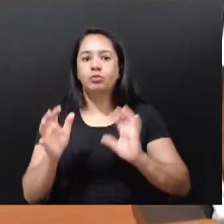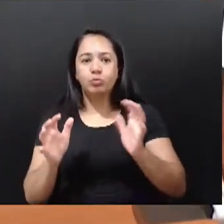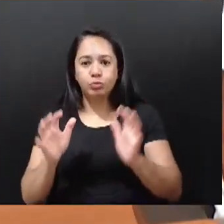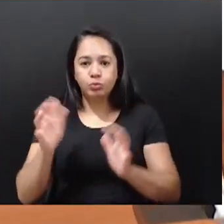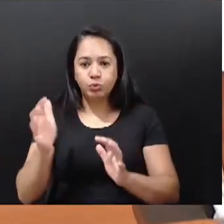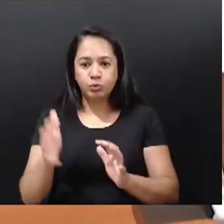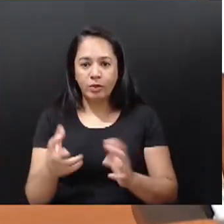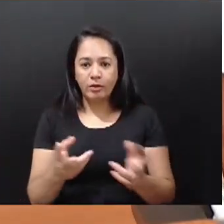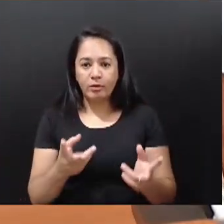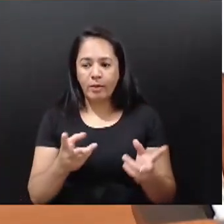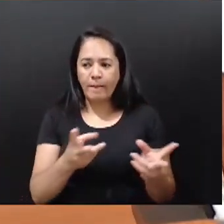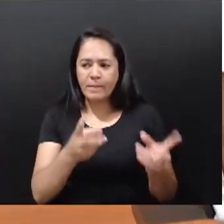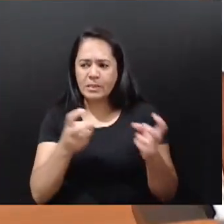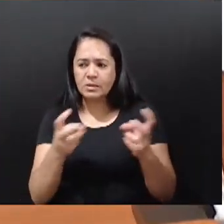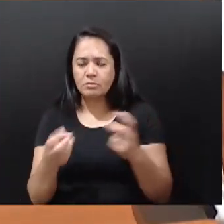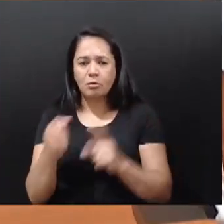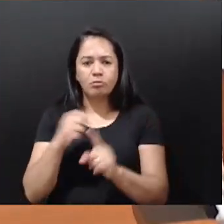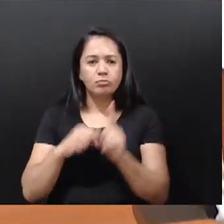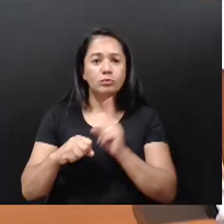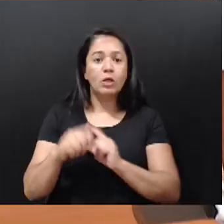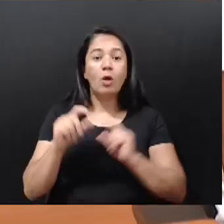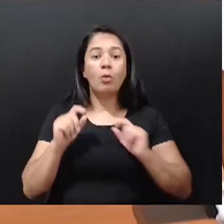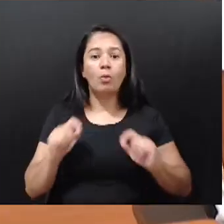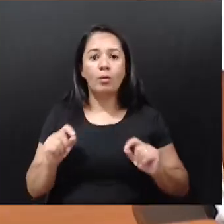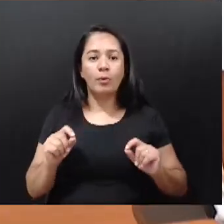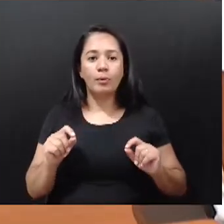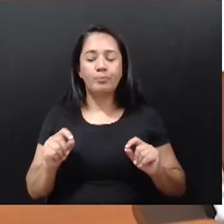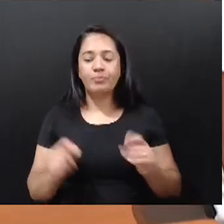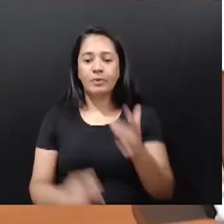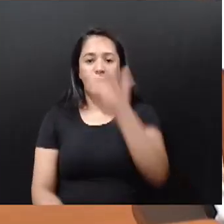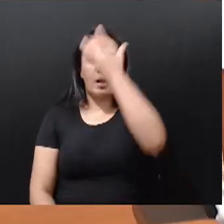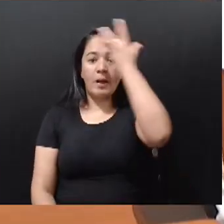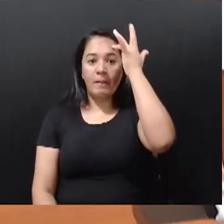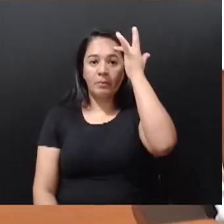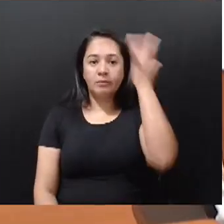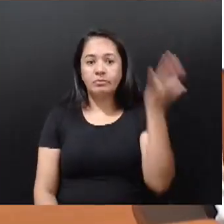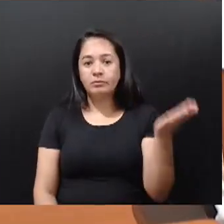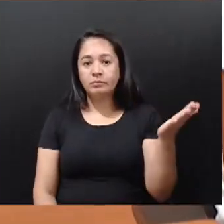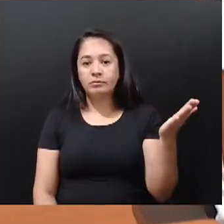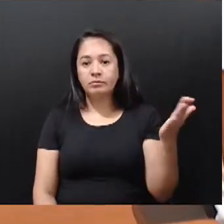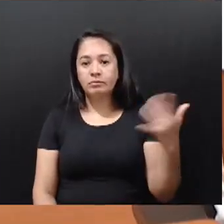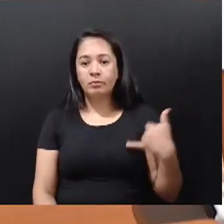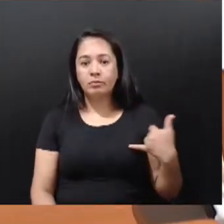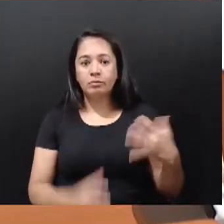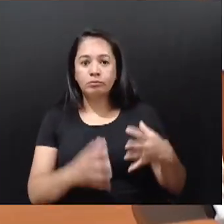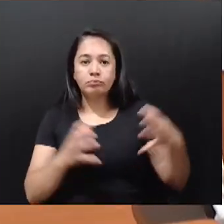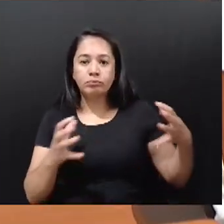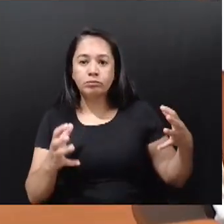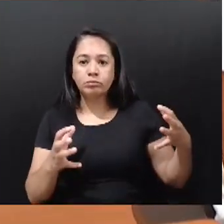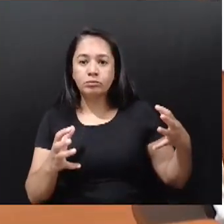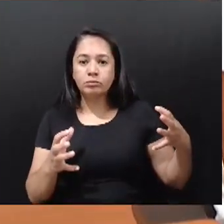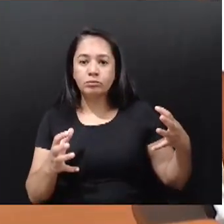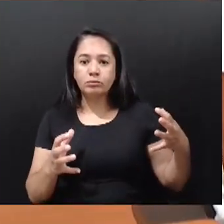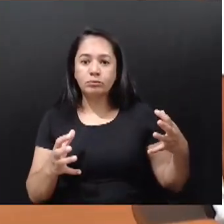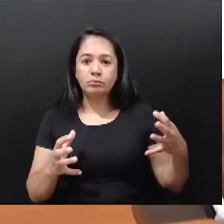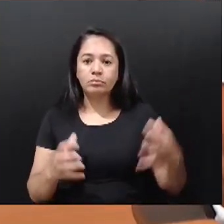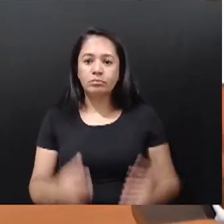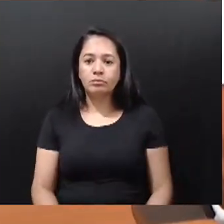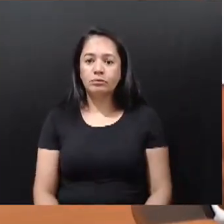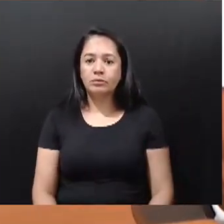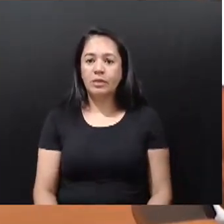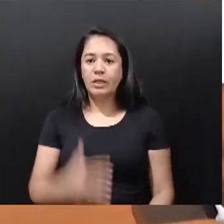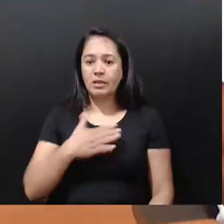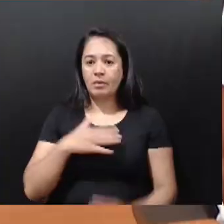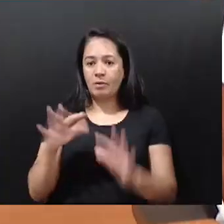sociedade é cada vez mais pessoas idosas cuidando de pessoas idosas. No caso, na minha família, por exemplo,